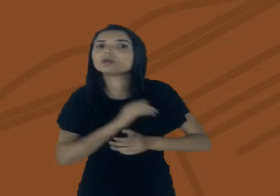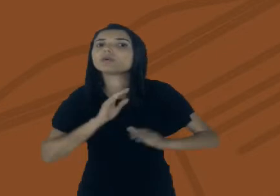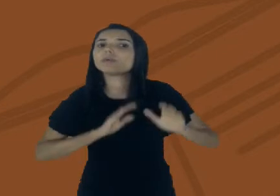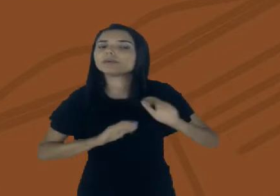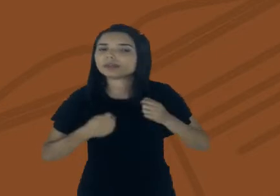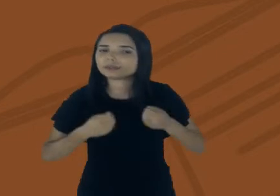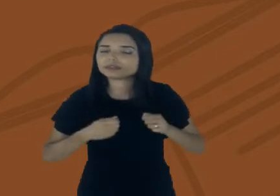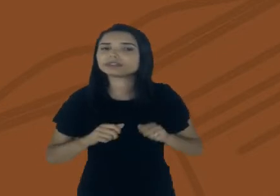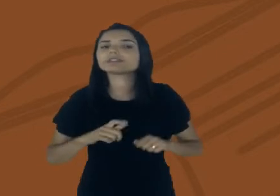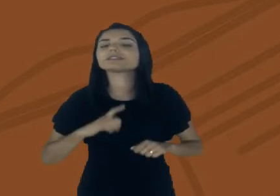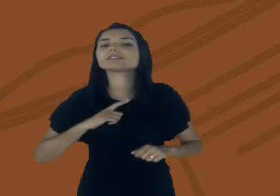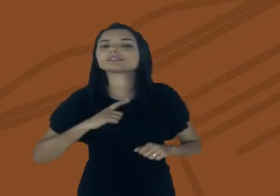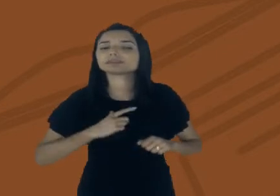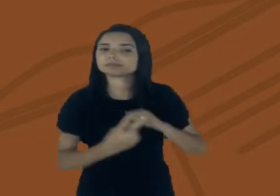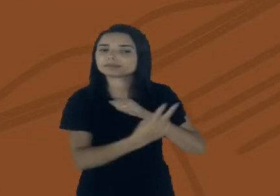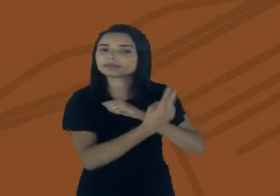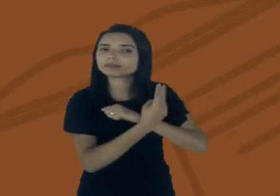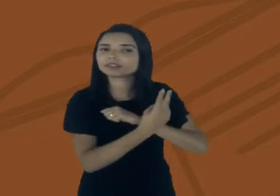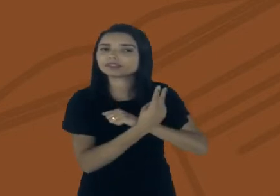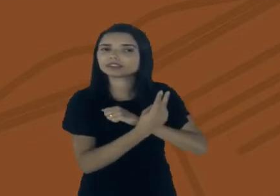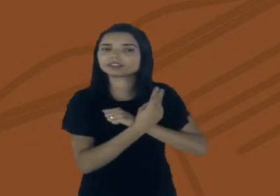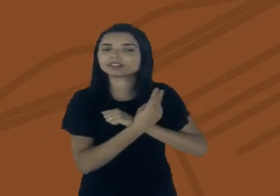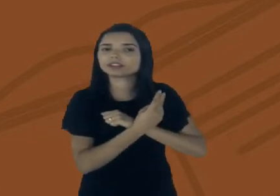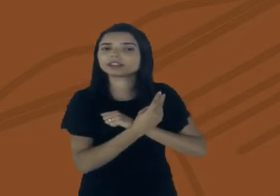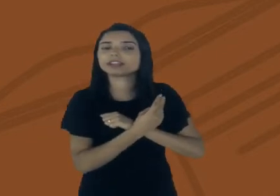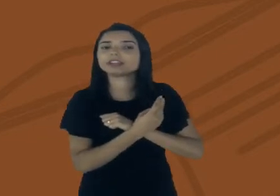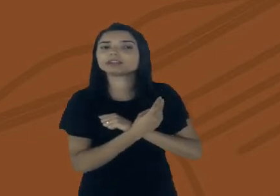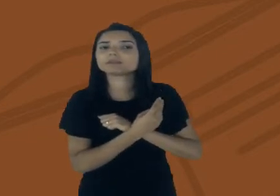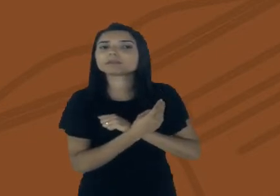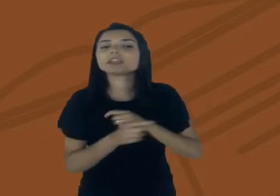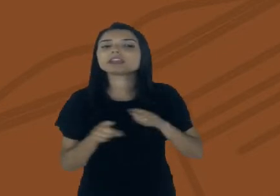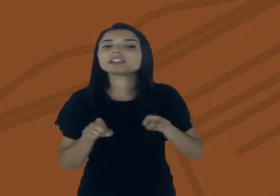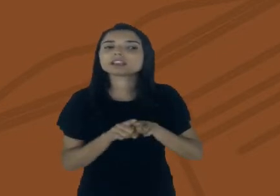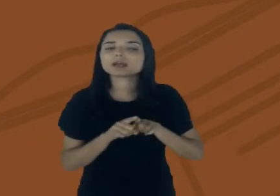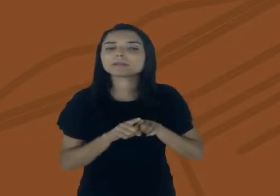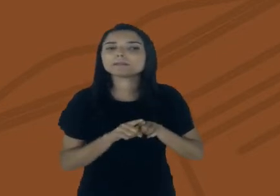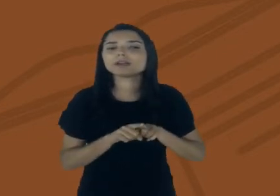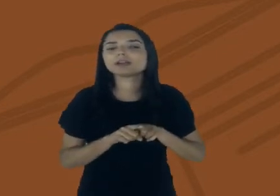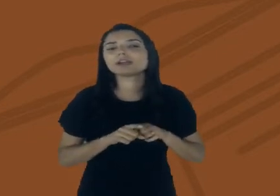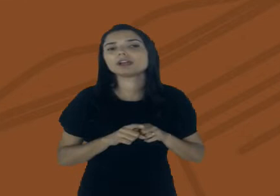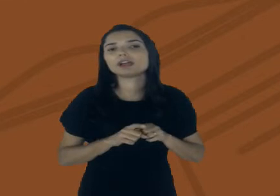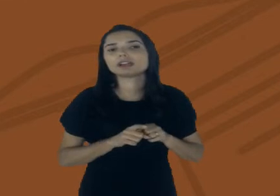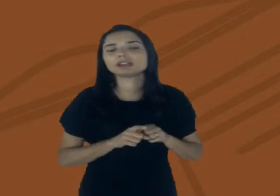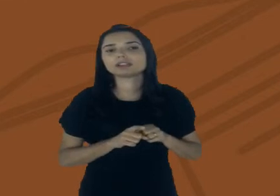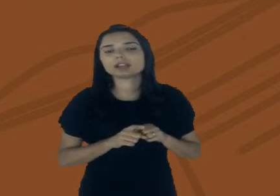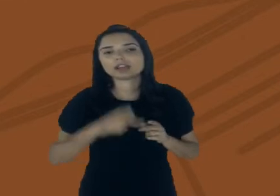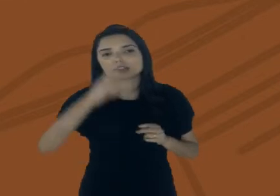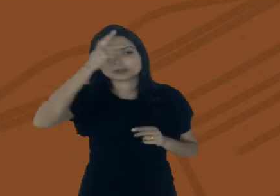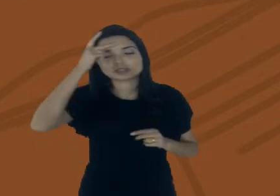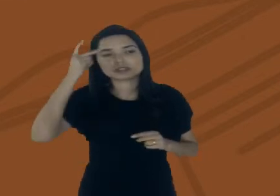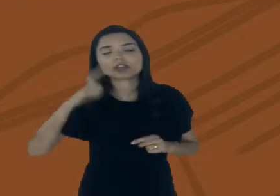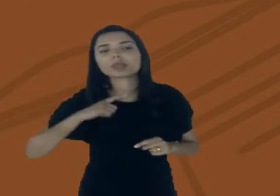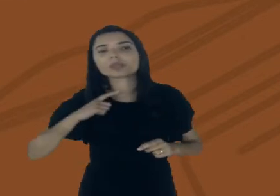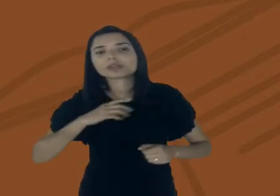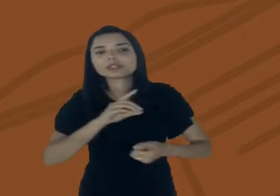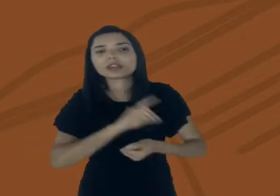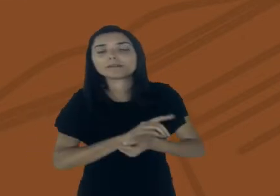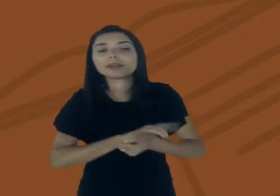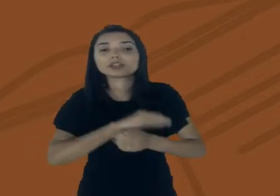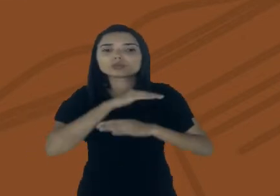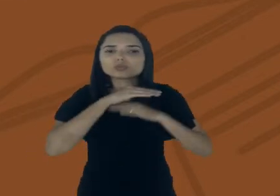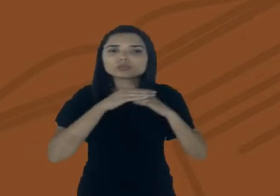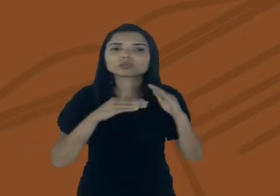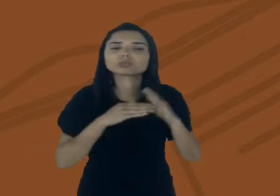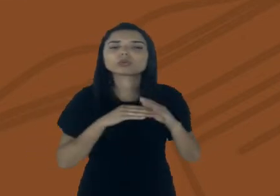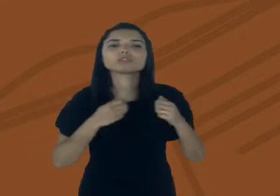gente precisa ter, inclusive as pessoas que têm diabetes. Quando eu falo assim que nós devemos ter, é que se a gente